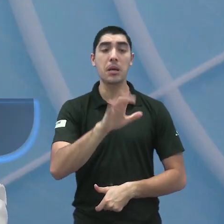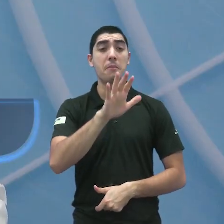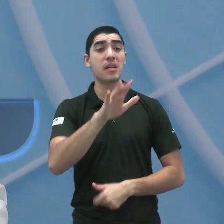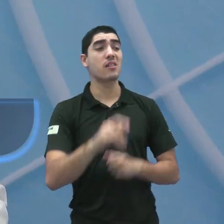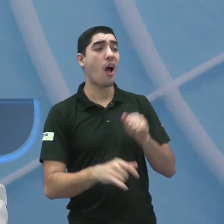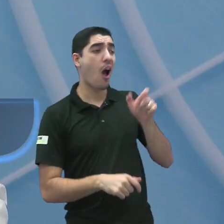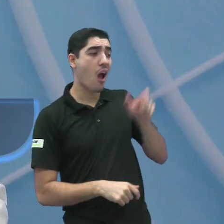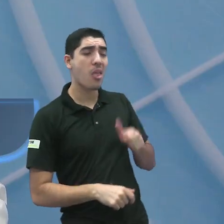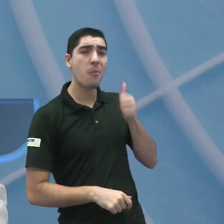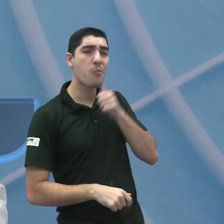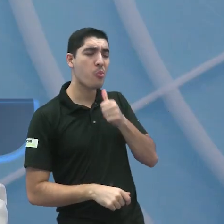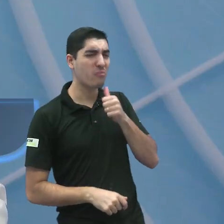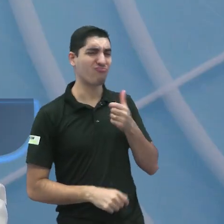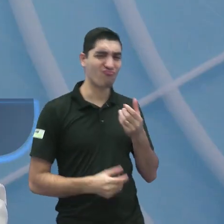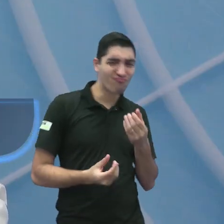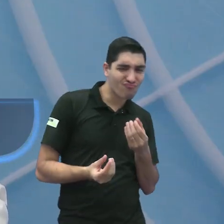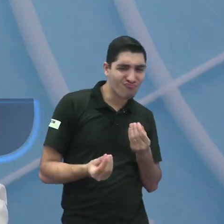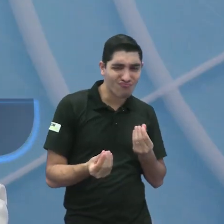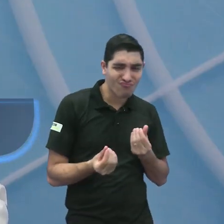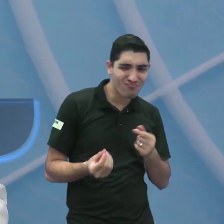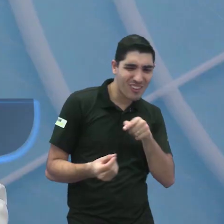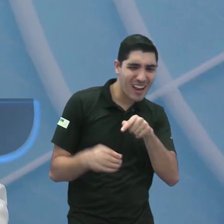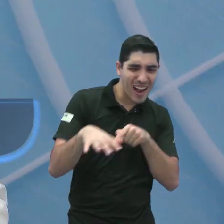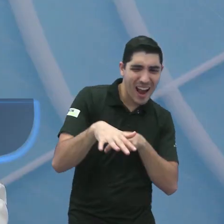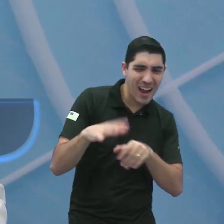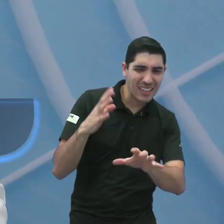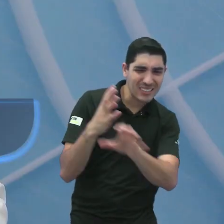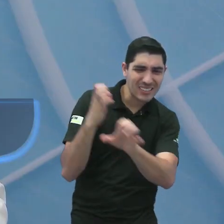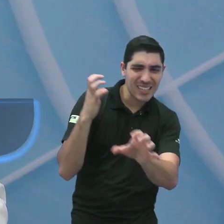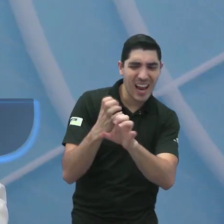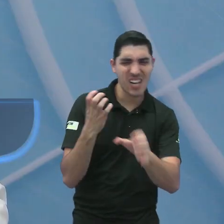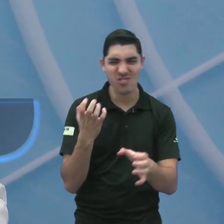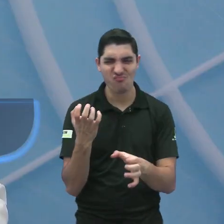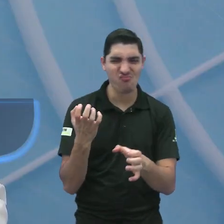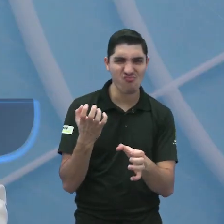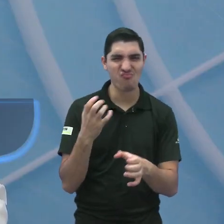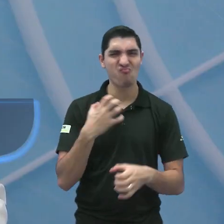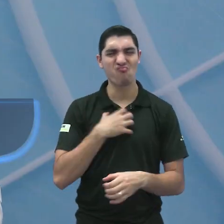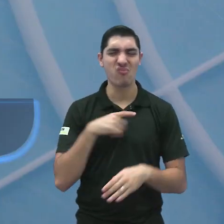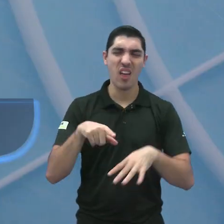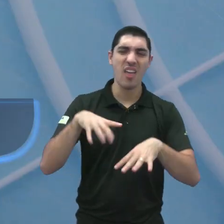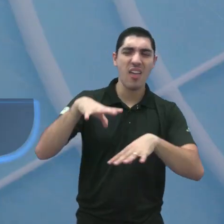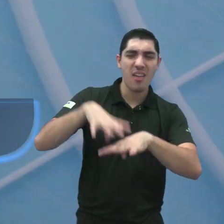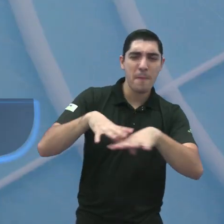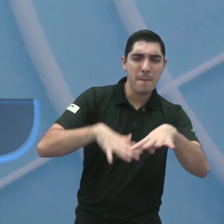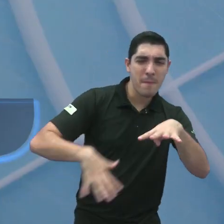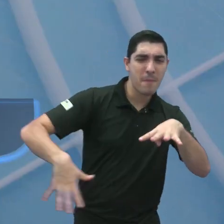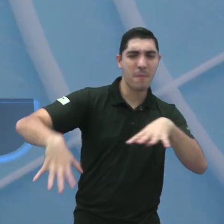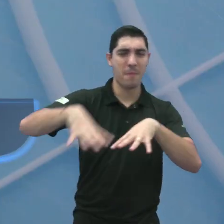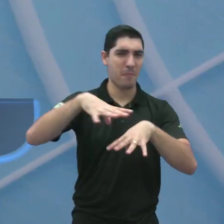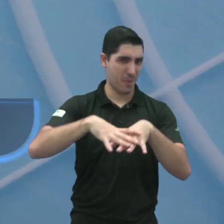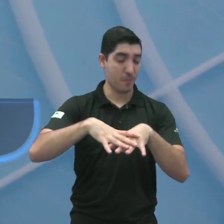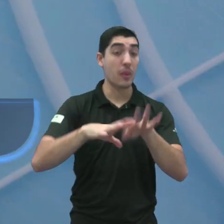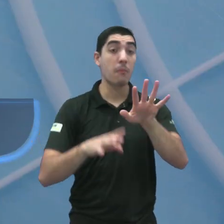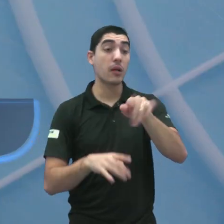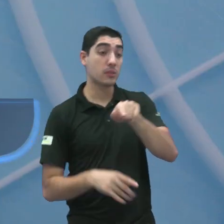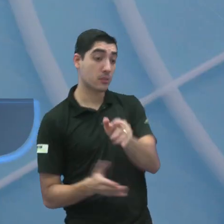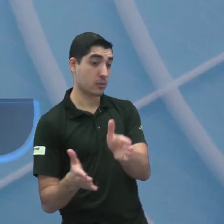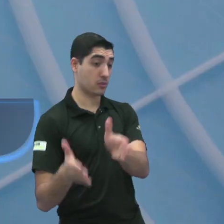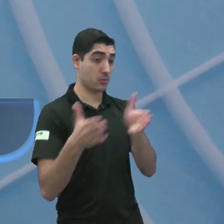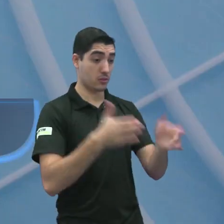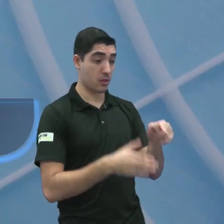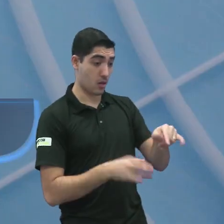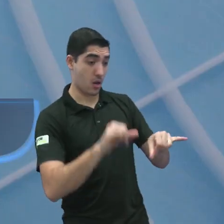se enxergue nesse papel de exatas, né? Agora, na área de química, por ter essa